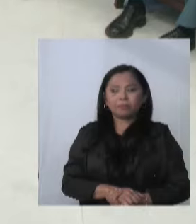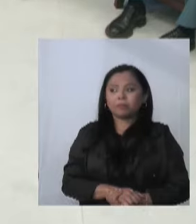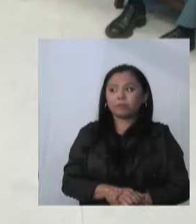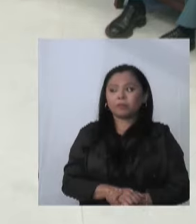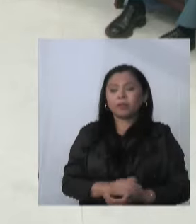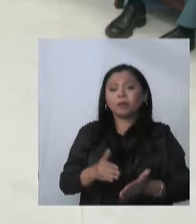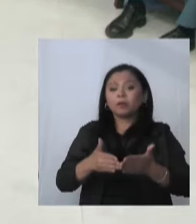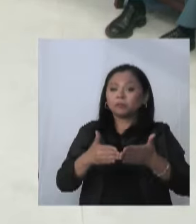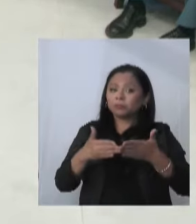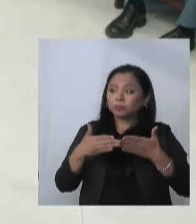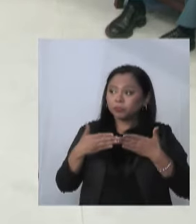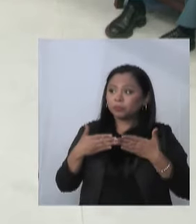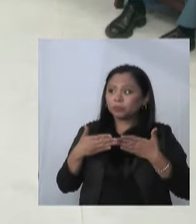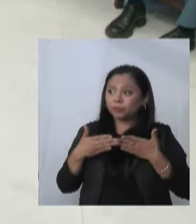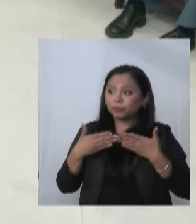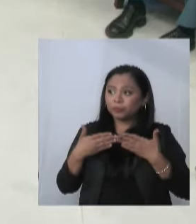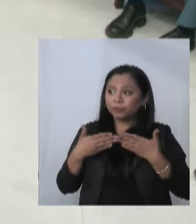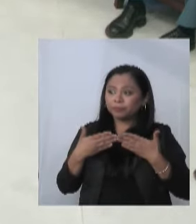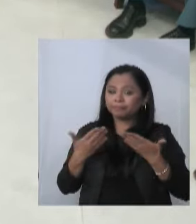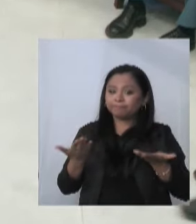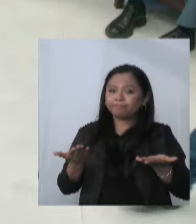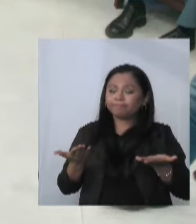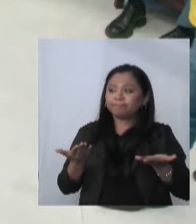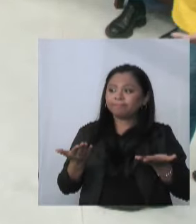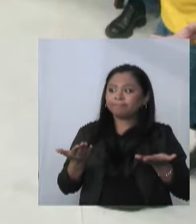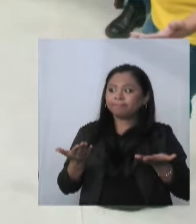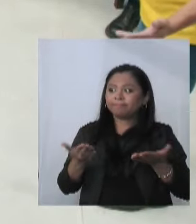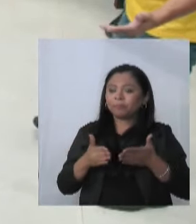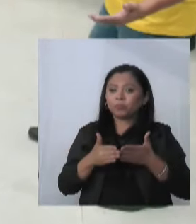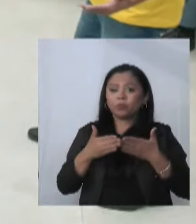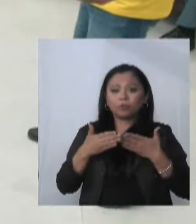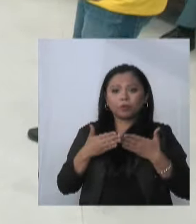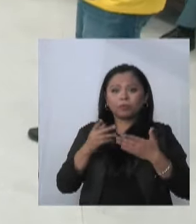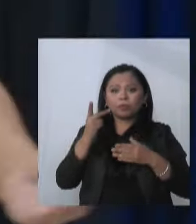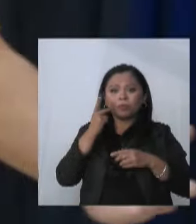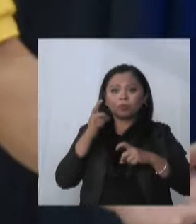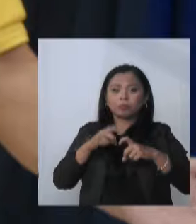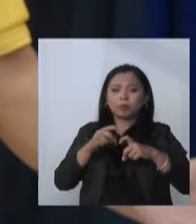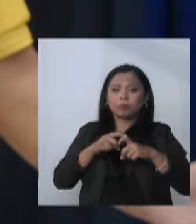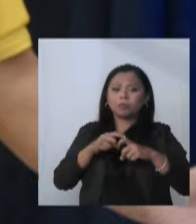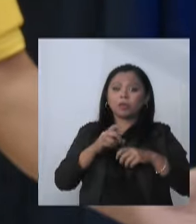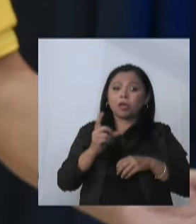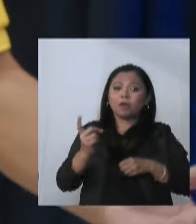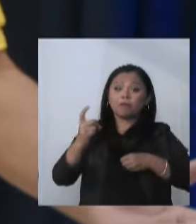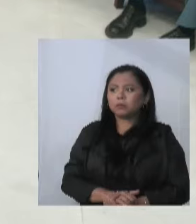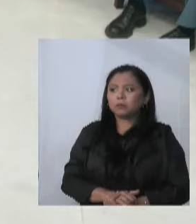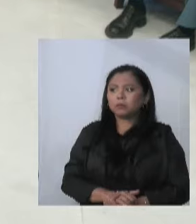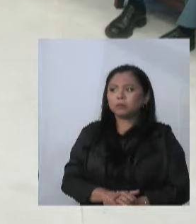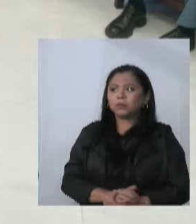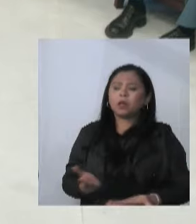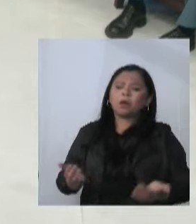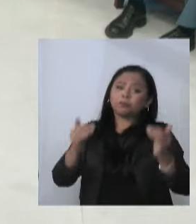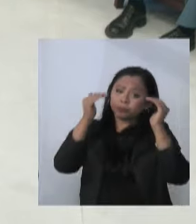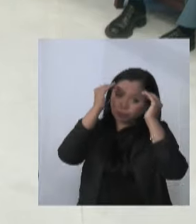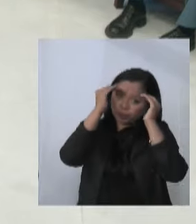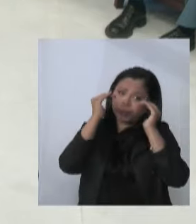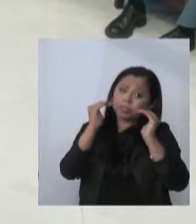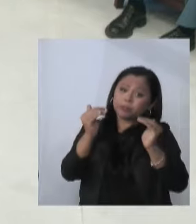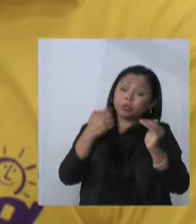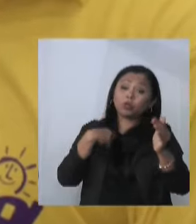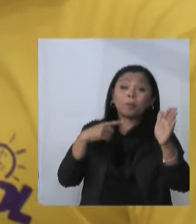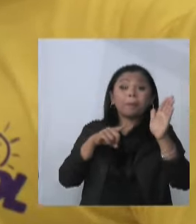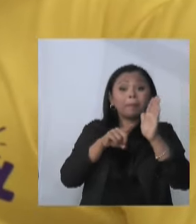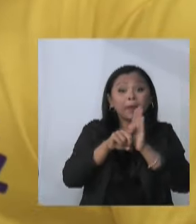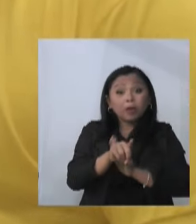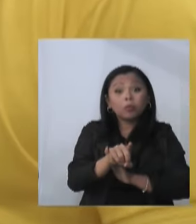favor, candidato. Por favor, doutor Pessoa, por favor, para o seu local e o candidato Francinaldo também. Eu estou fazendo pergunta que o